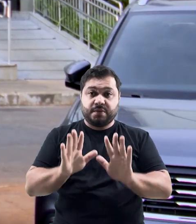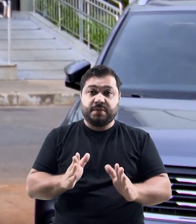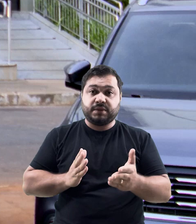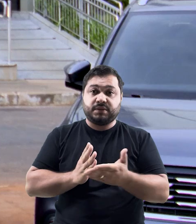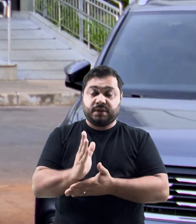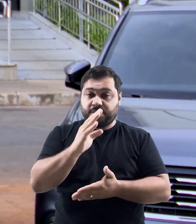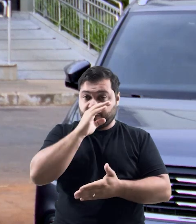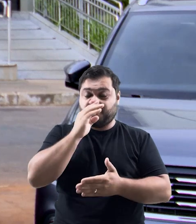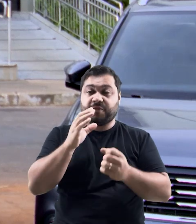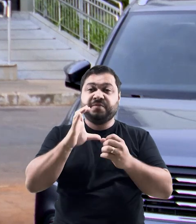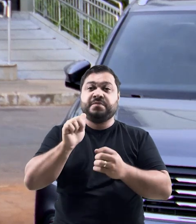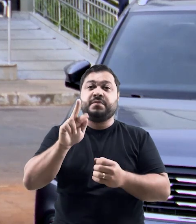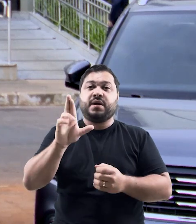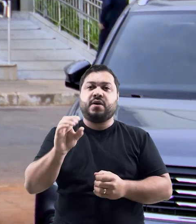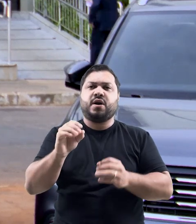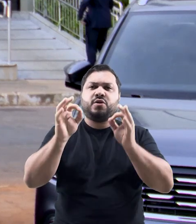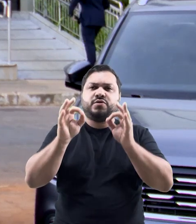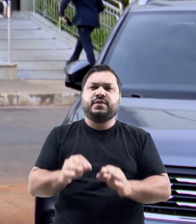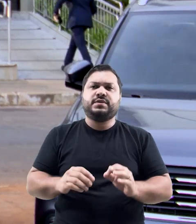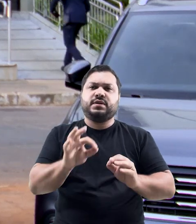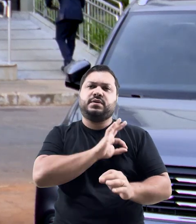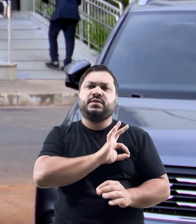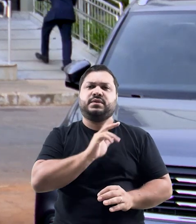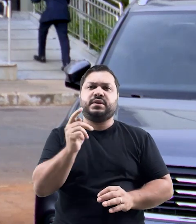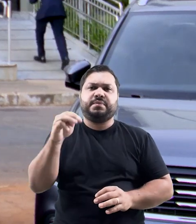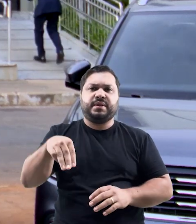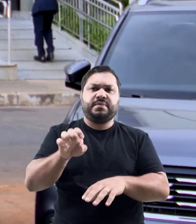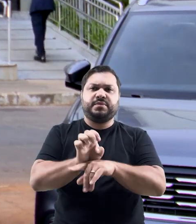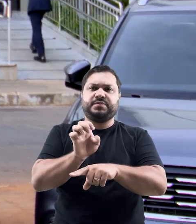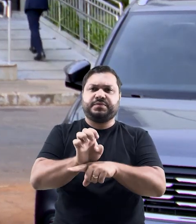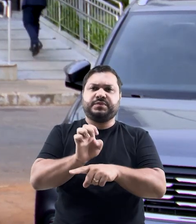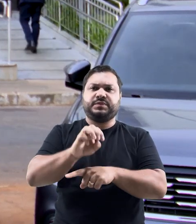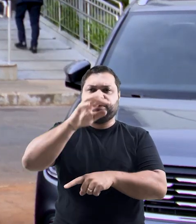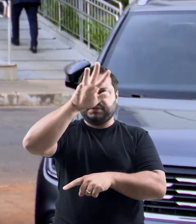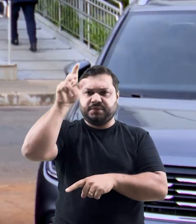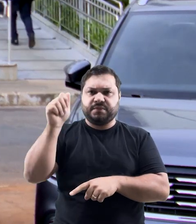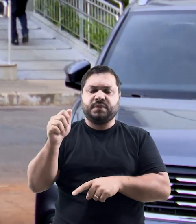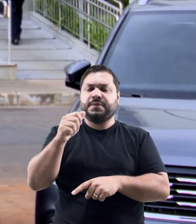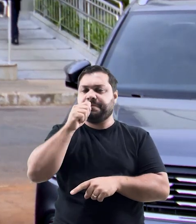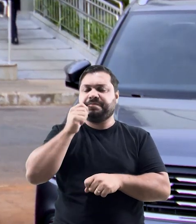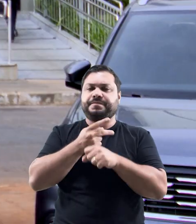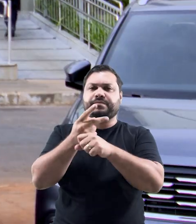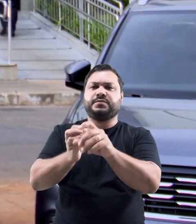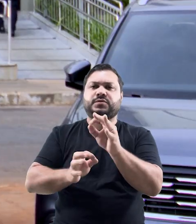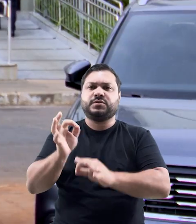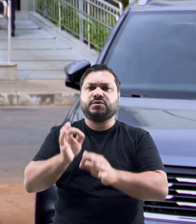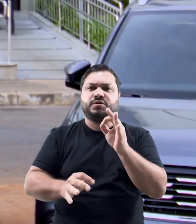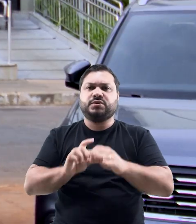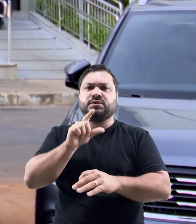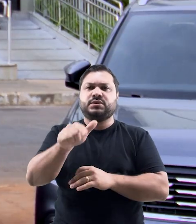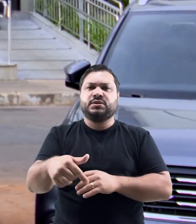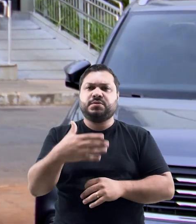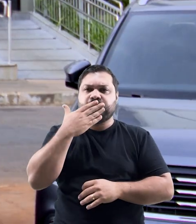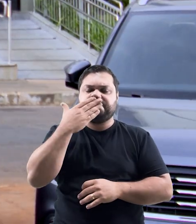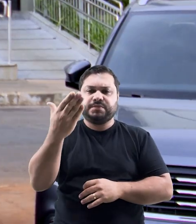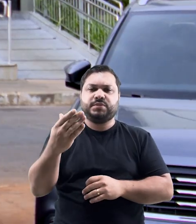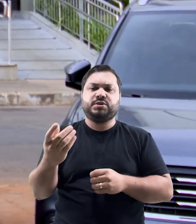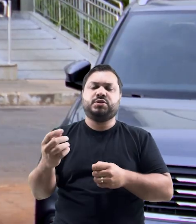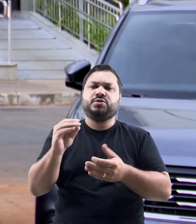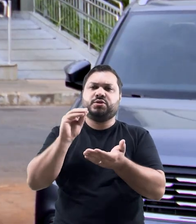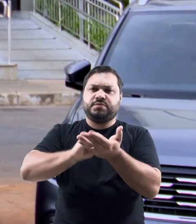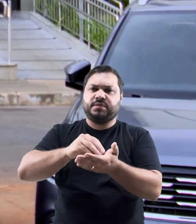sido aprovada para o cargo de oficial da Polícia Militar do Estado do Mato Grosso, procurou a Justiça depois que seu pedido